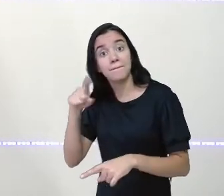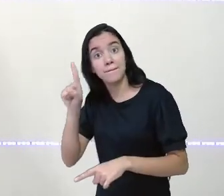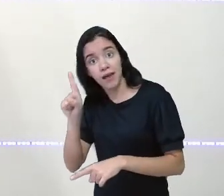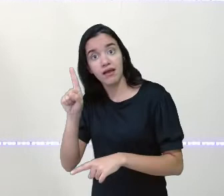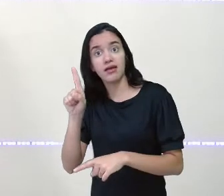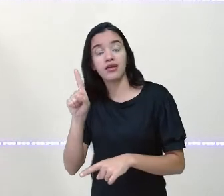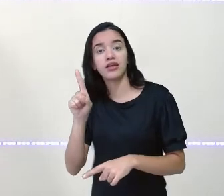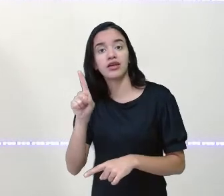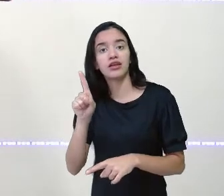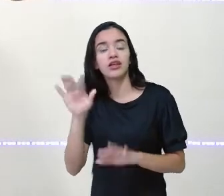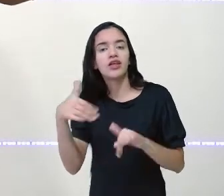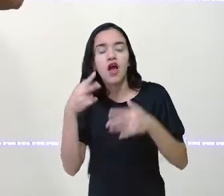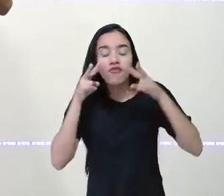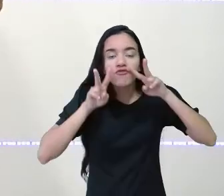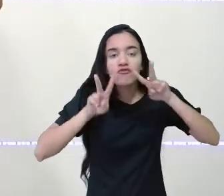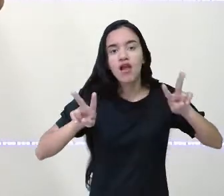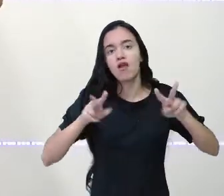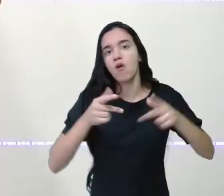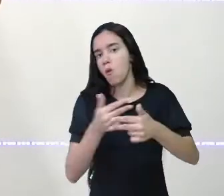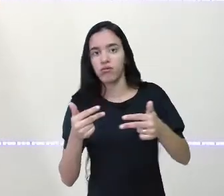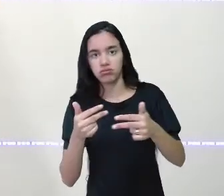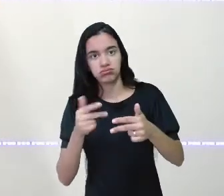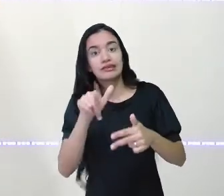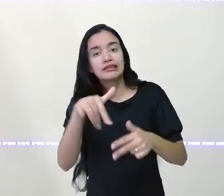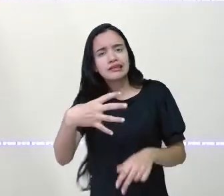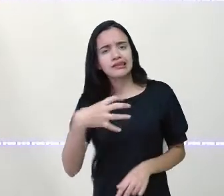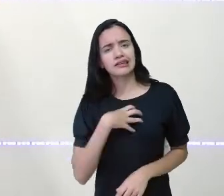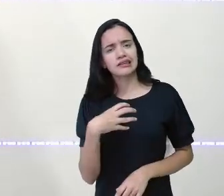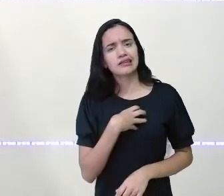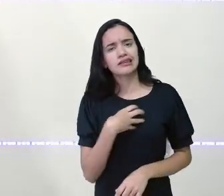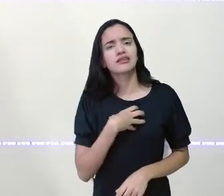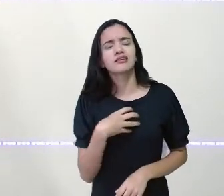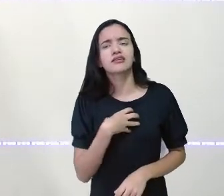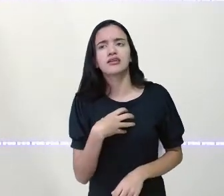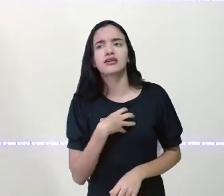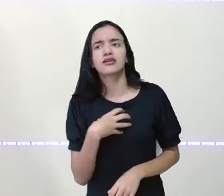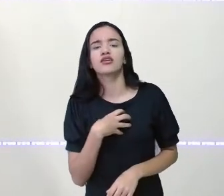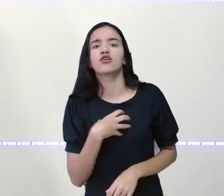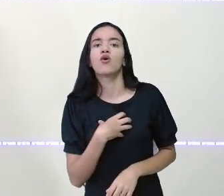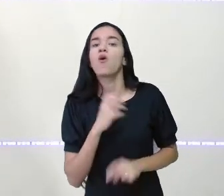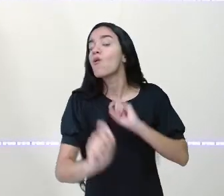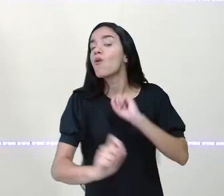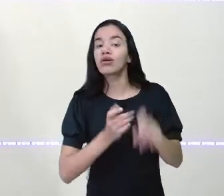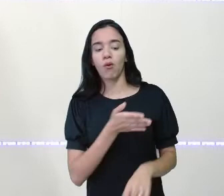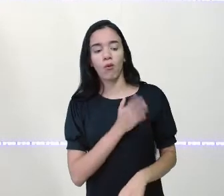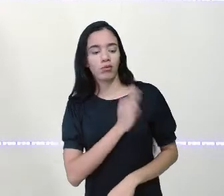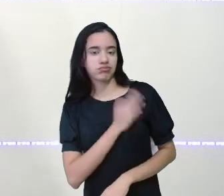com ver alguma coisa, não é? Sinta, botou o quê? O coração.